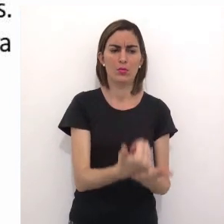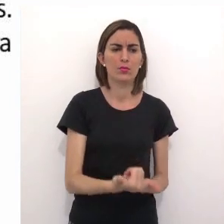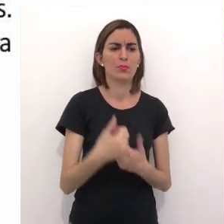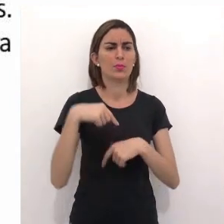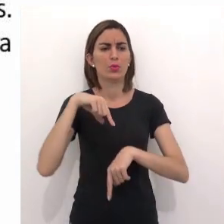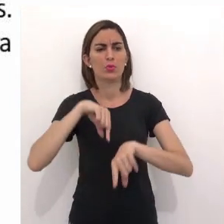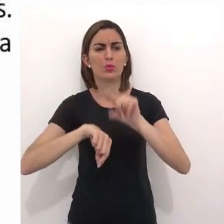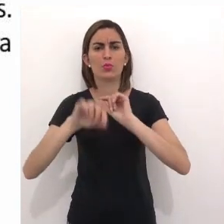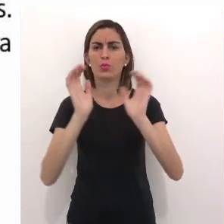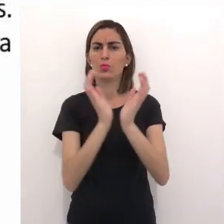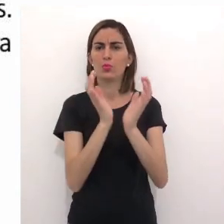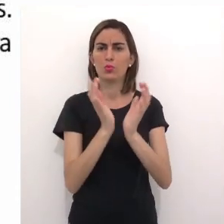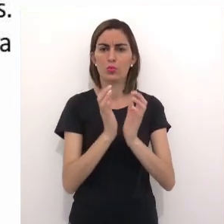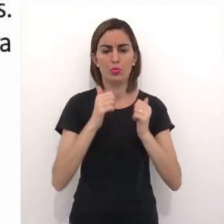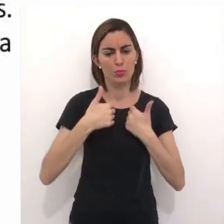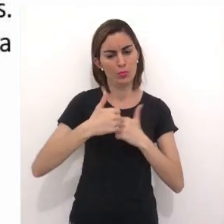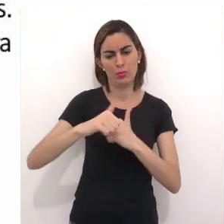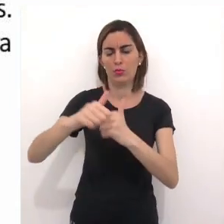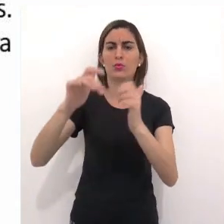de Jesus,